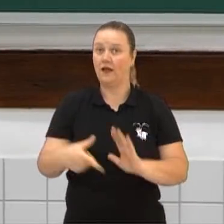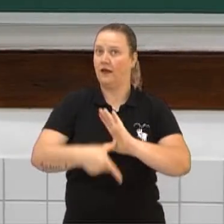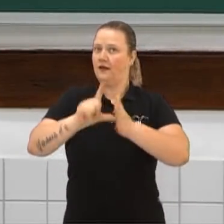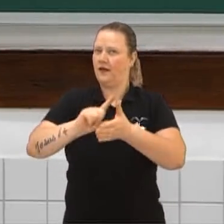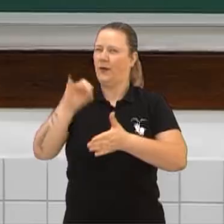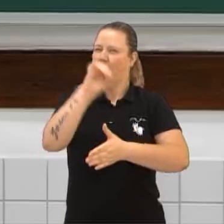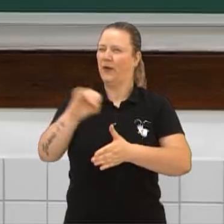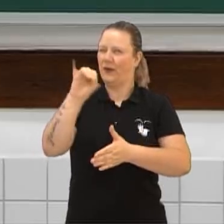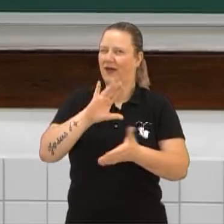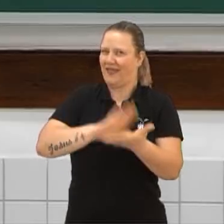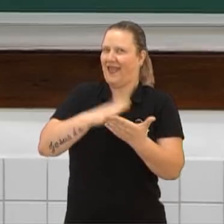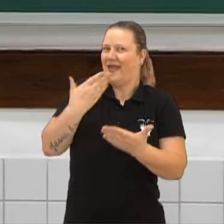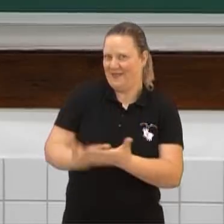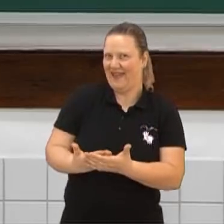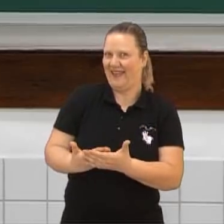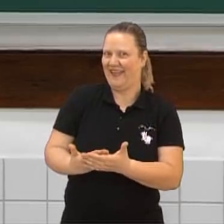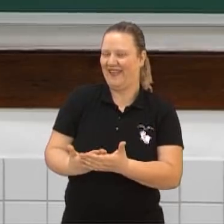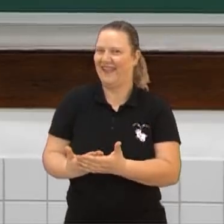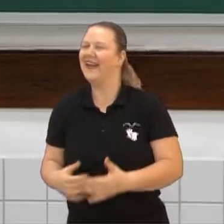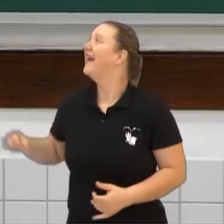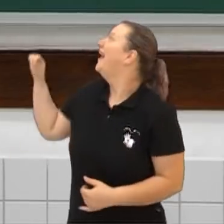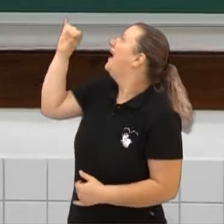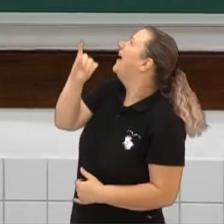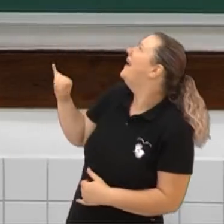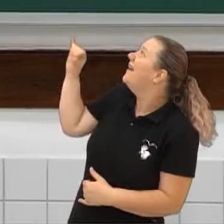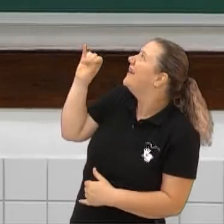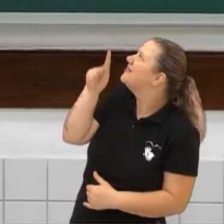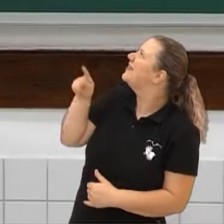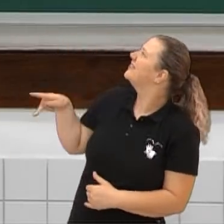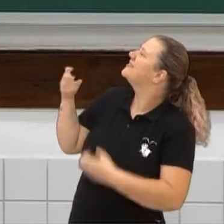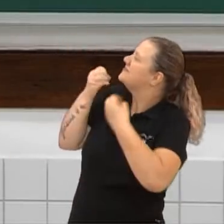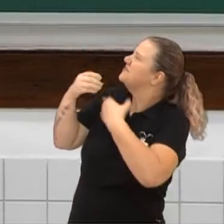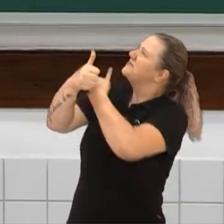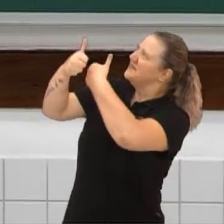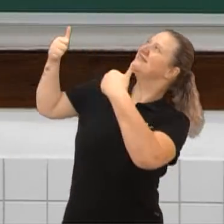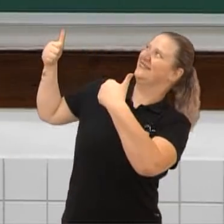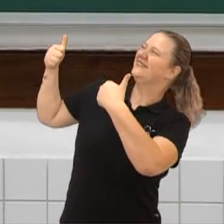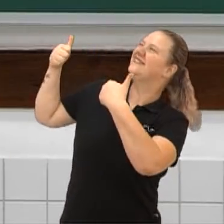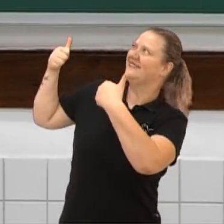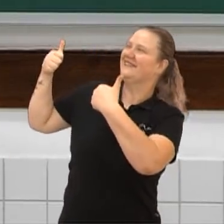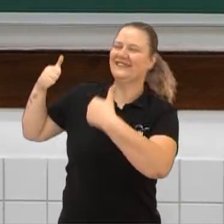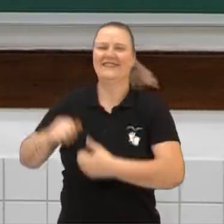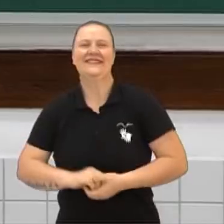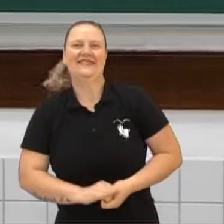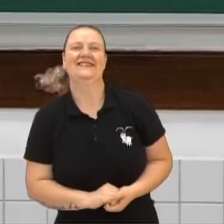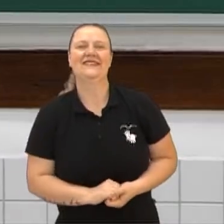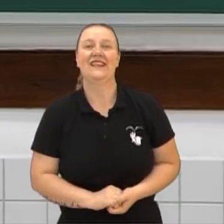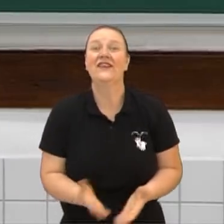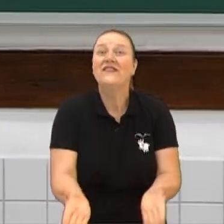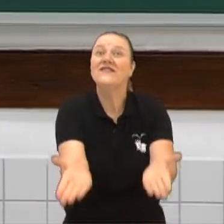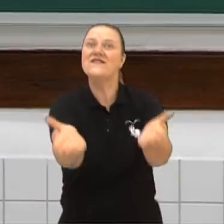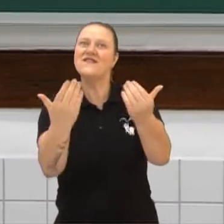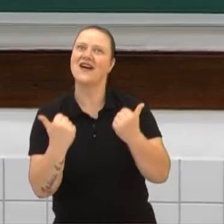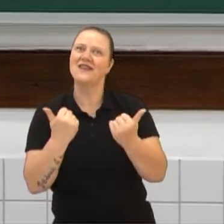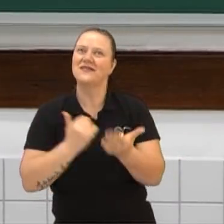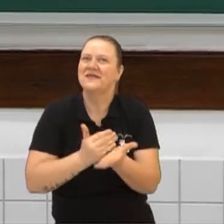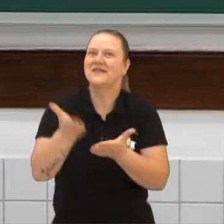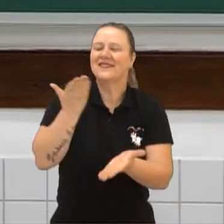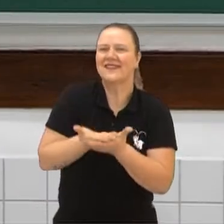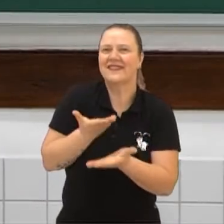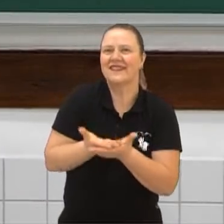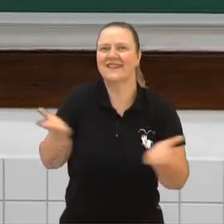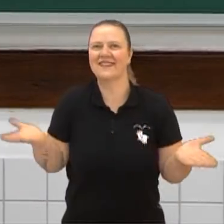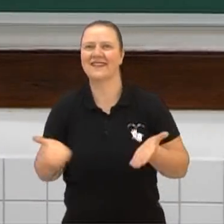antes, vamos dar oi para a nossa intérprete. Oi, Cláudia, tudo bem? Então, beleza. Vamos lá para a nossa aula de